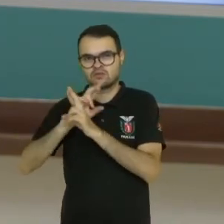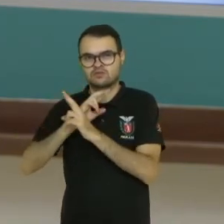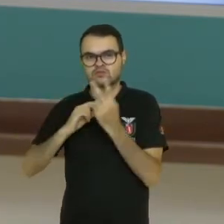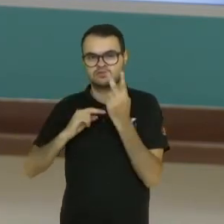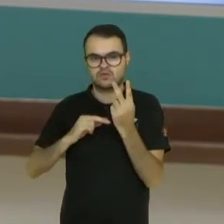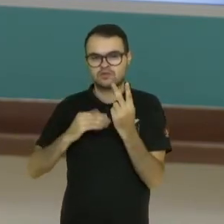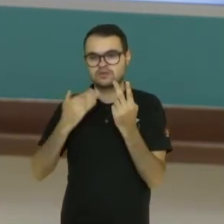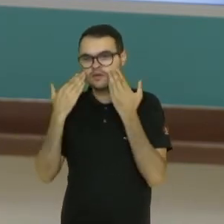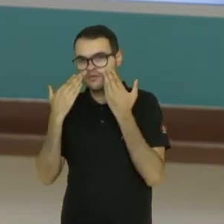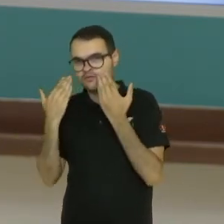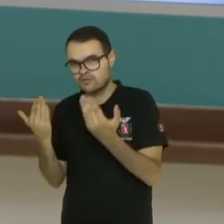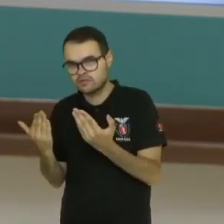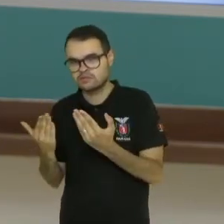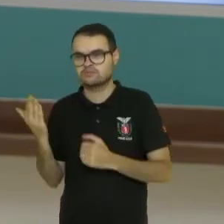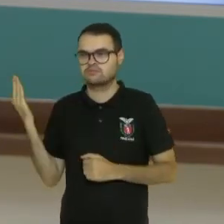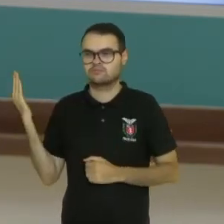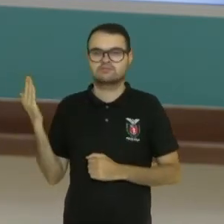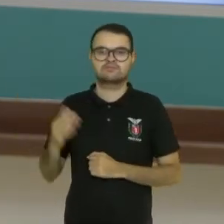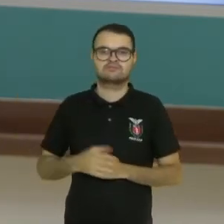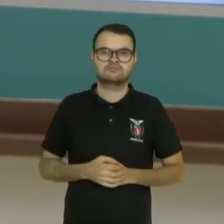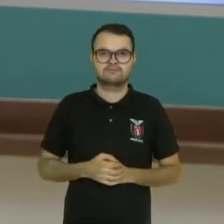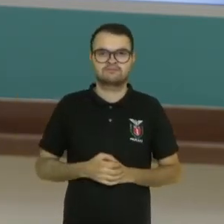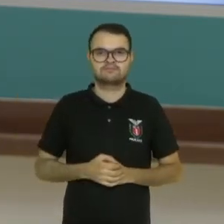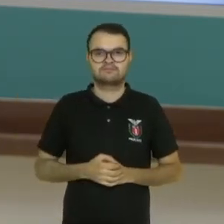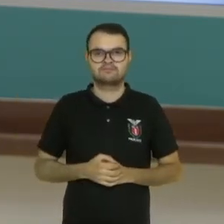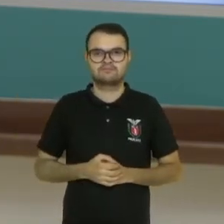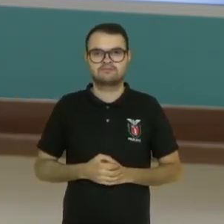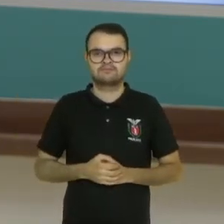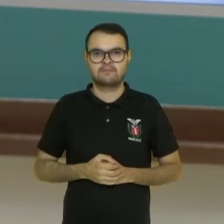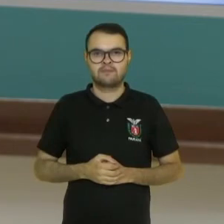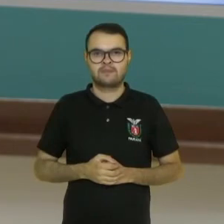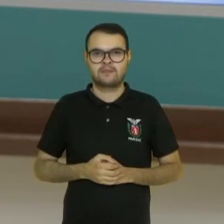No caso aqui, para esse elemento.